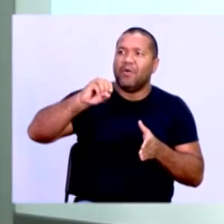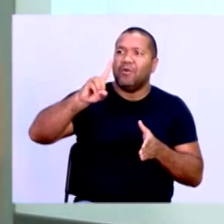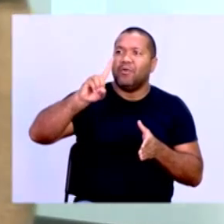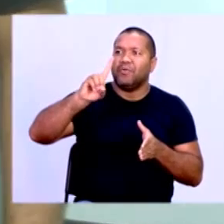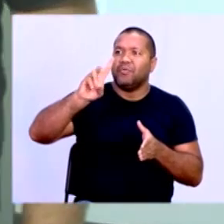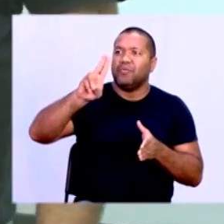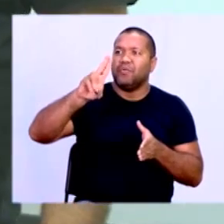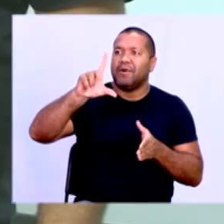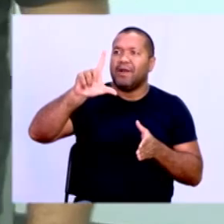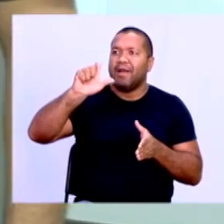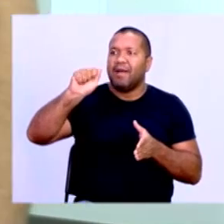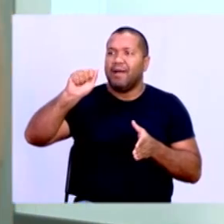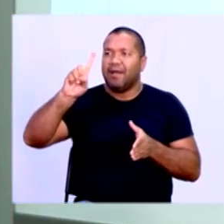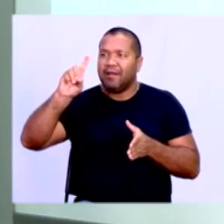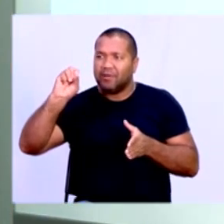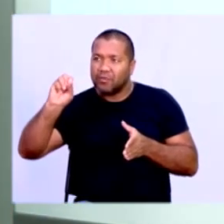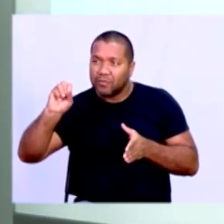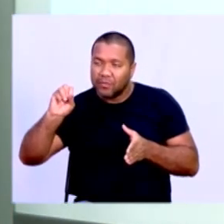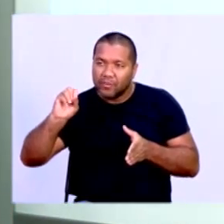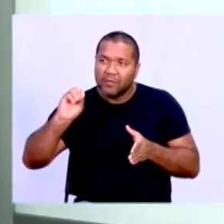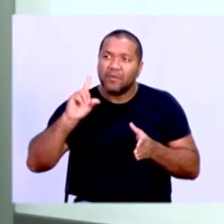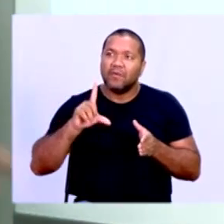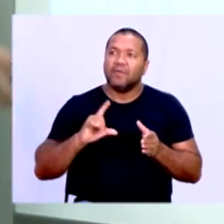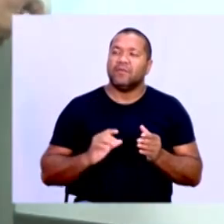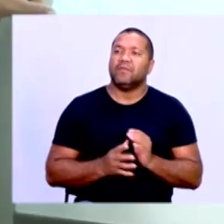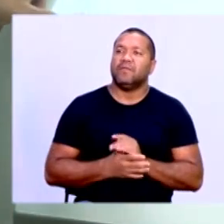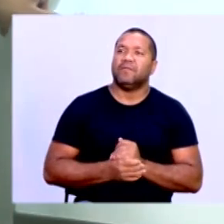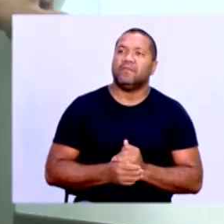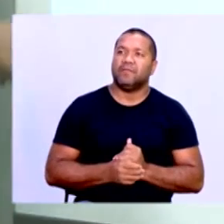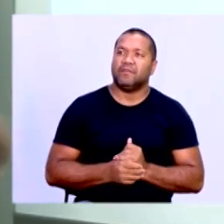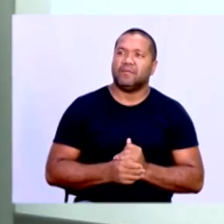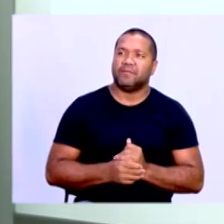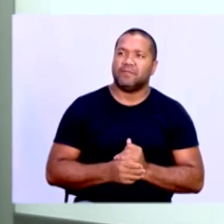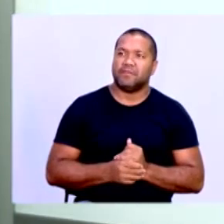padrão de projeto se torna isso muito mais fácil.